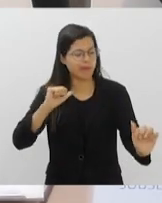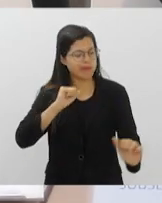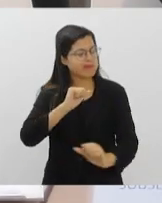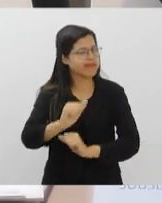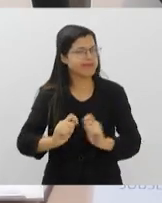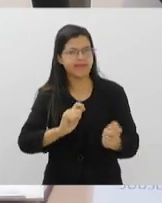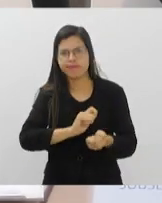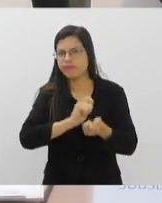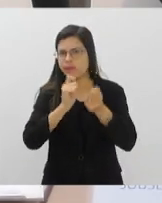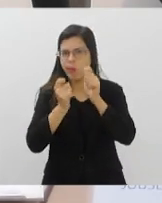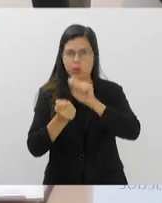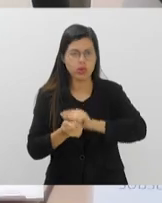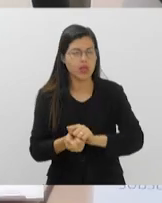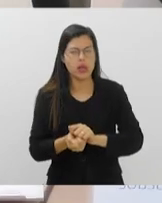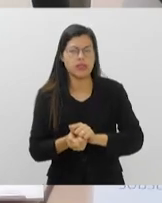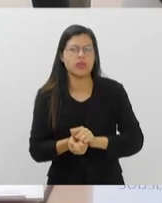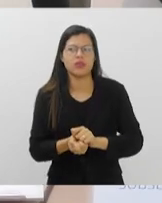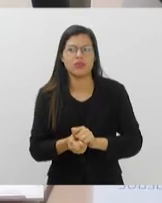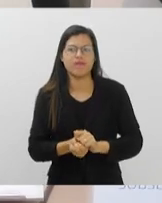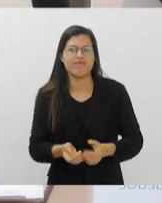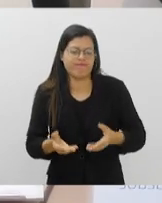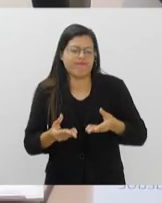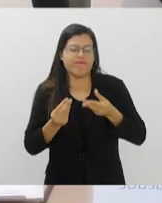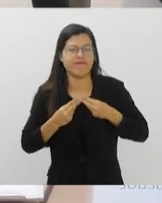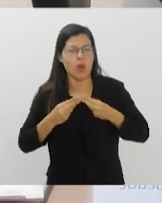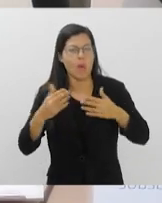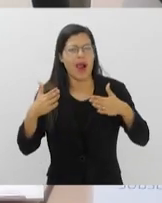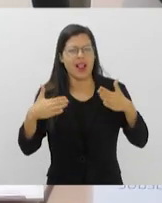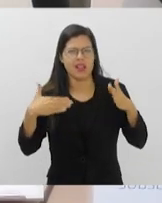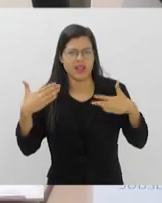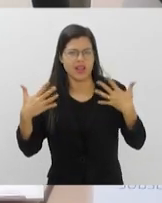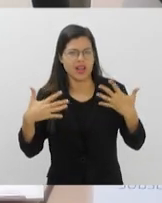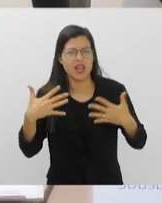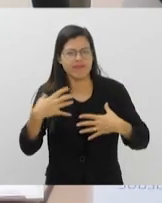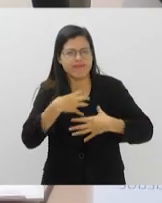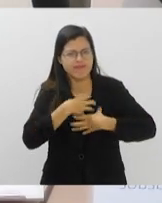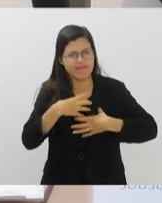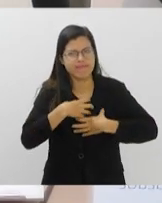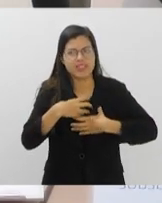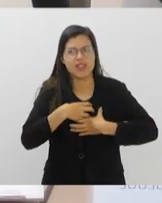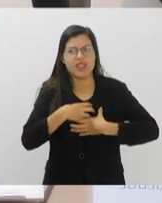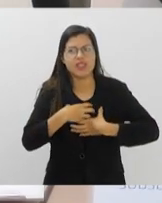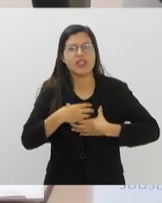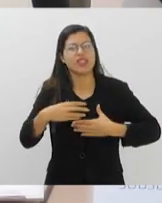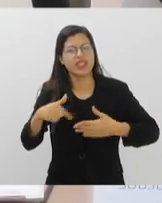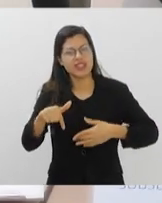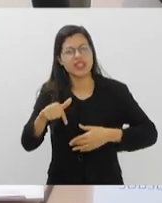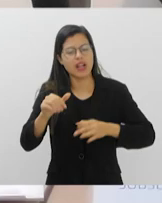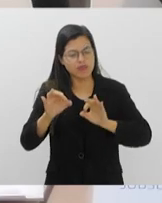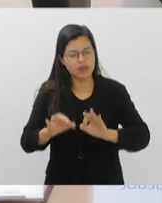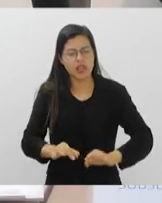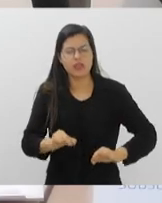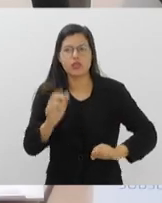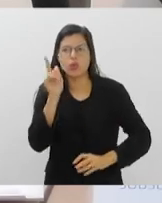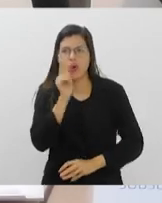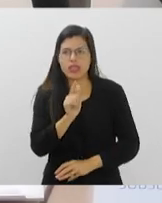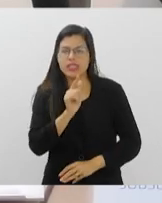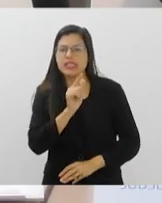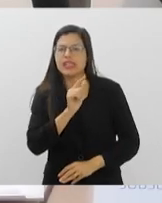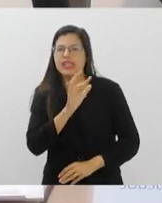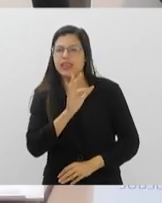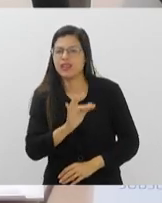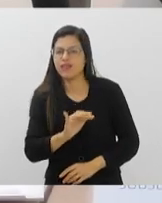gigantesco isso nos dá uma alegria de que a gente está no caminho certo e a gente vai conseguir Felipe Bárbara D